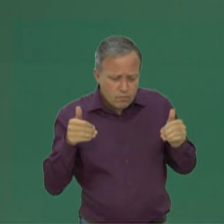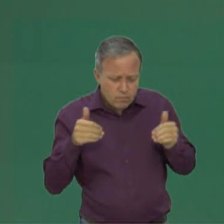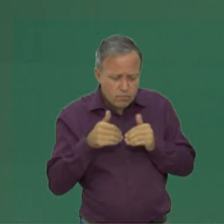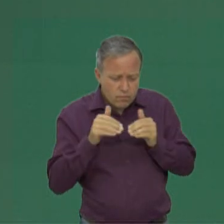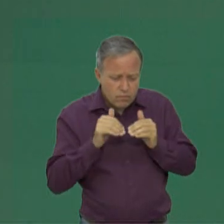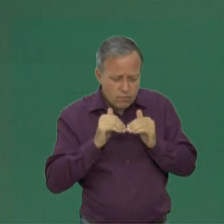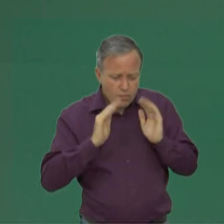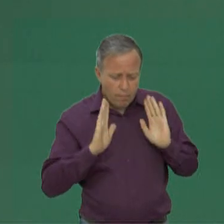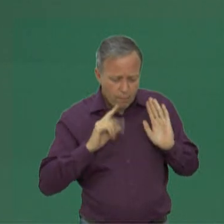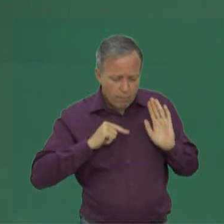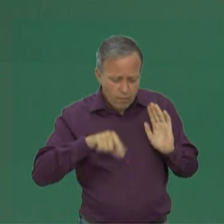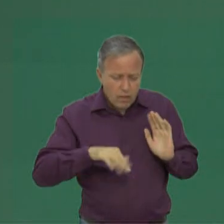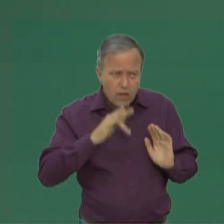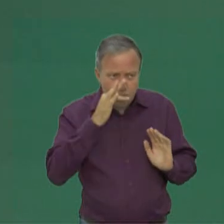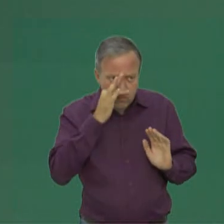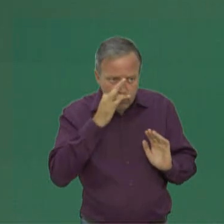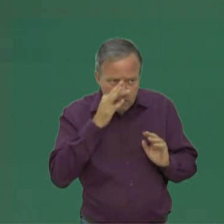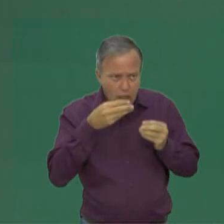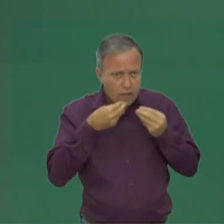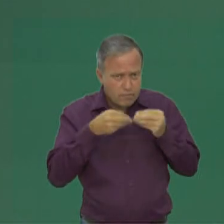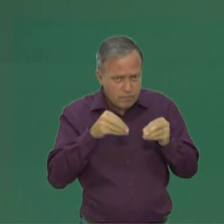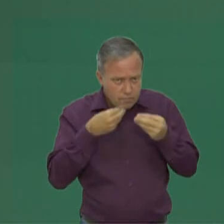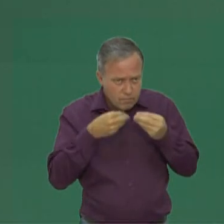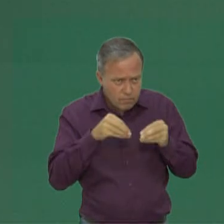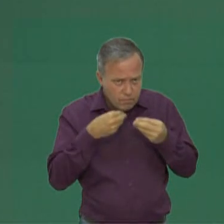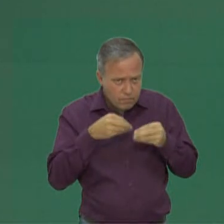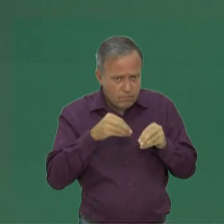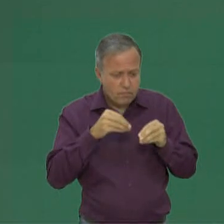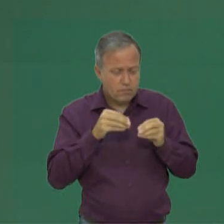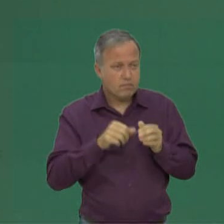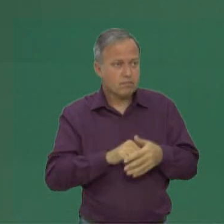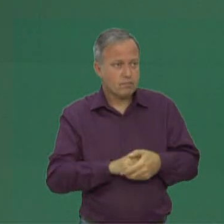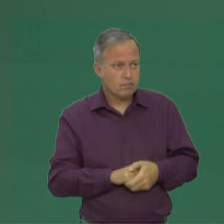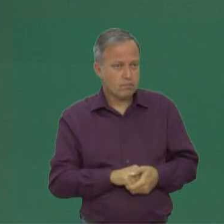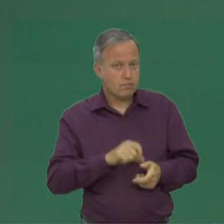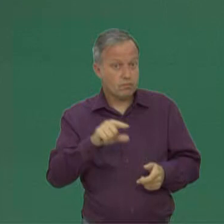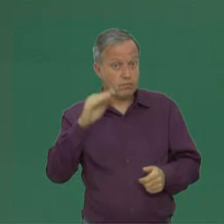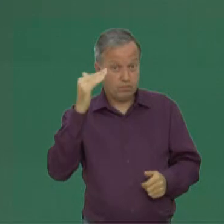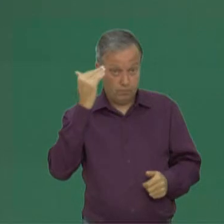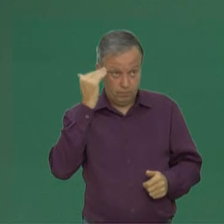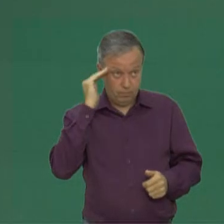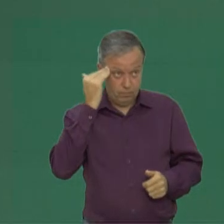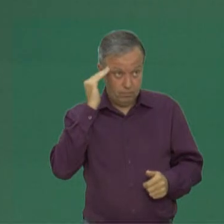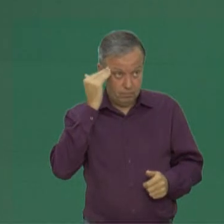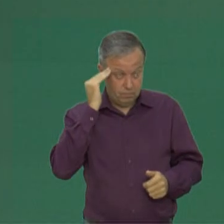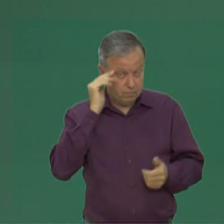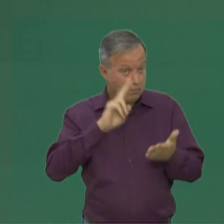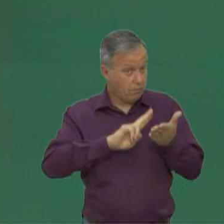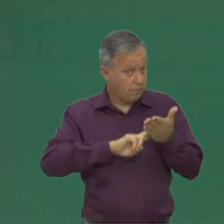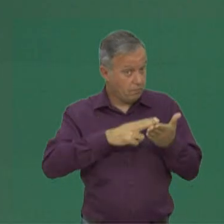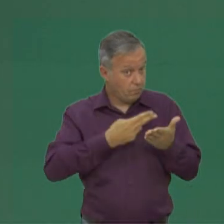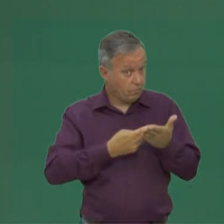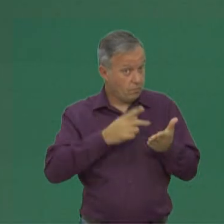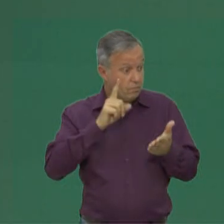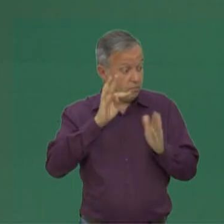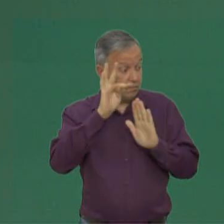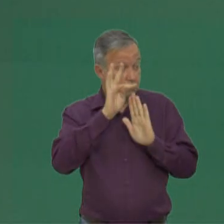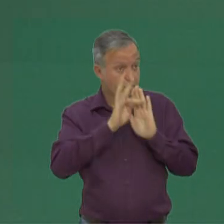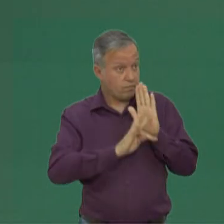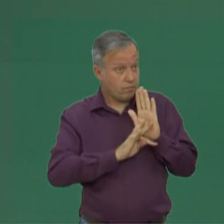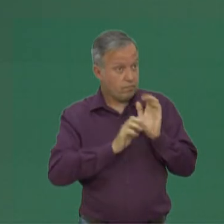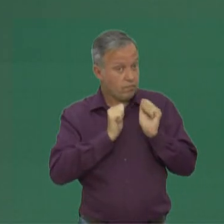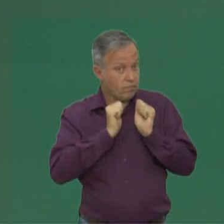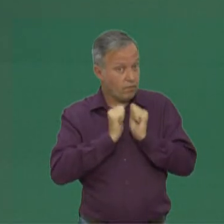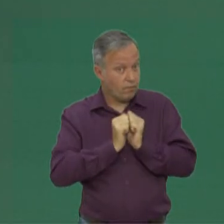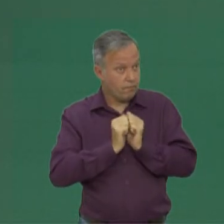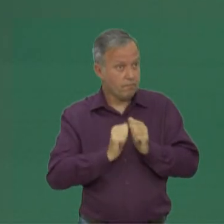llevaba en la caja. Espero que você tenha compreendido, tenha conseguido interpretar aqui este texto junto